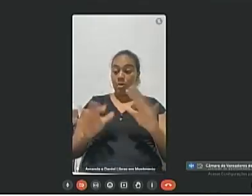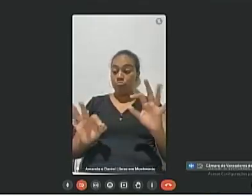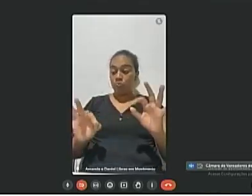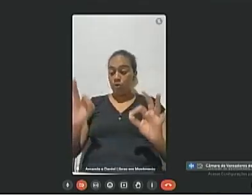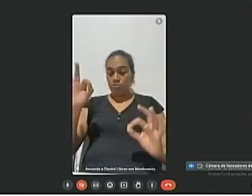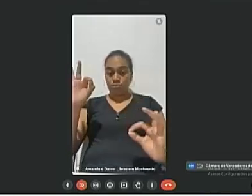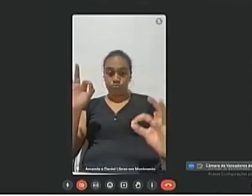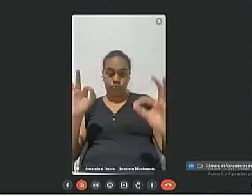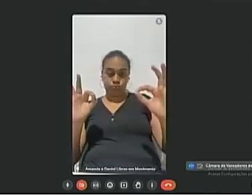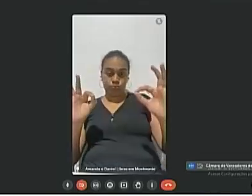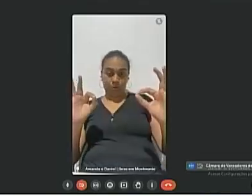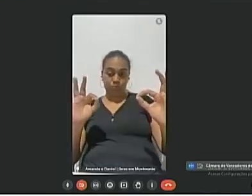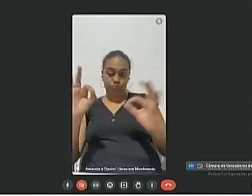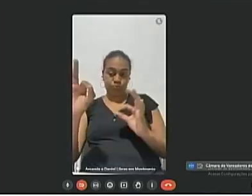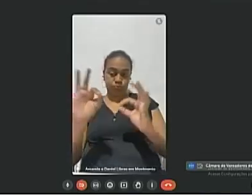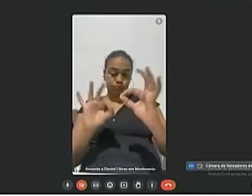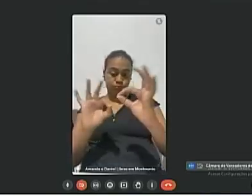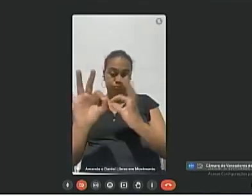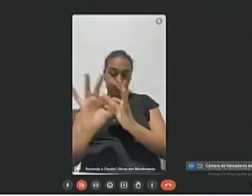formato zigue-zague.